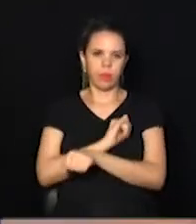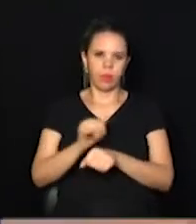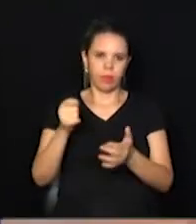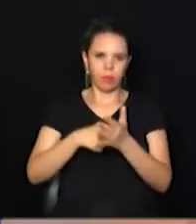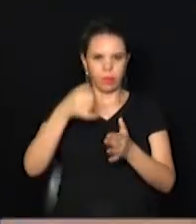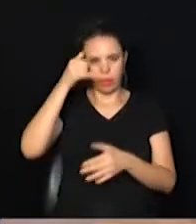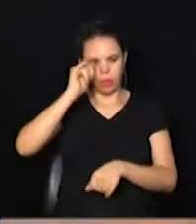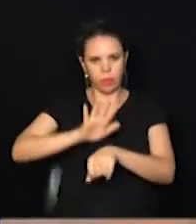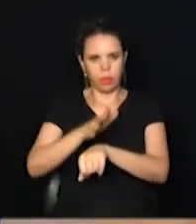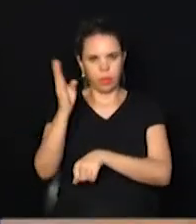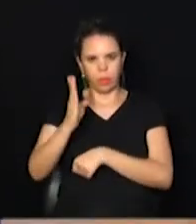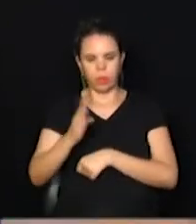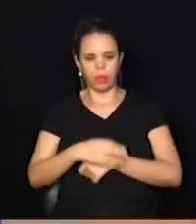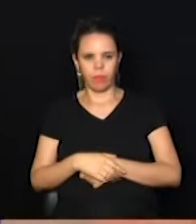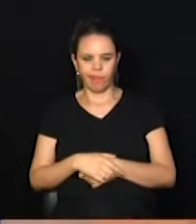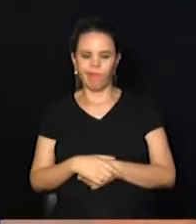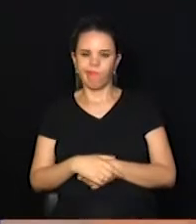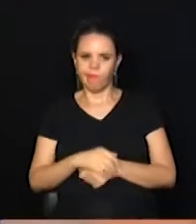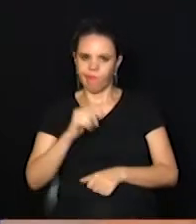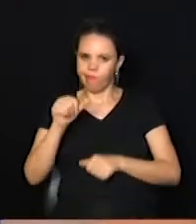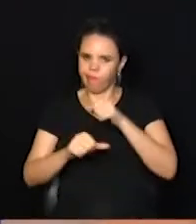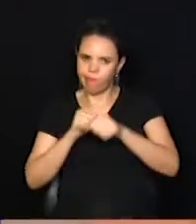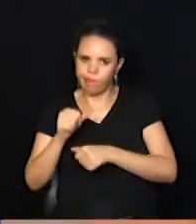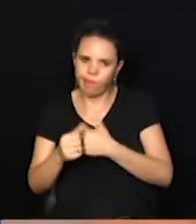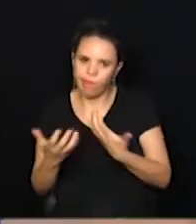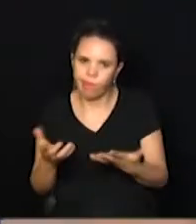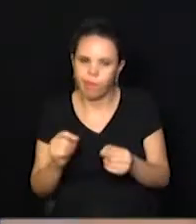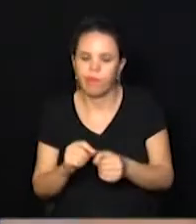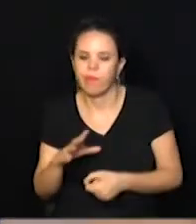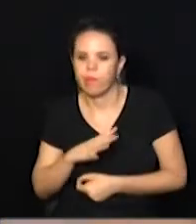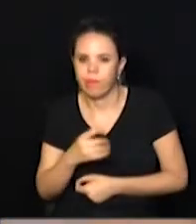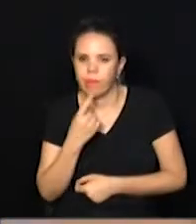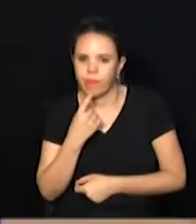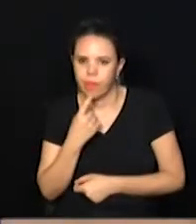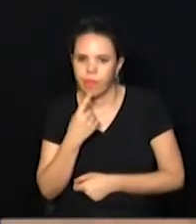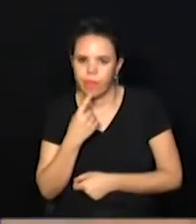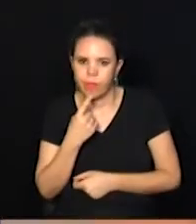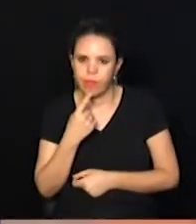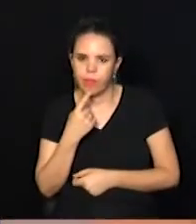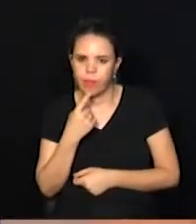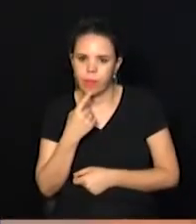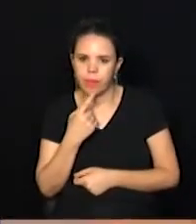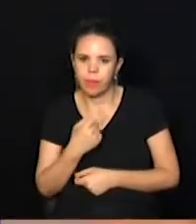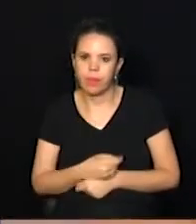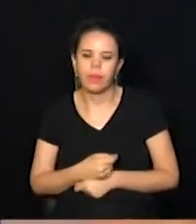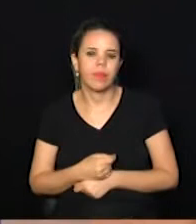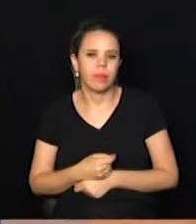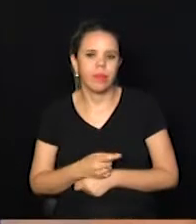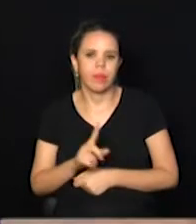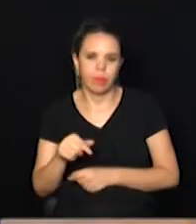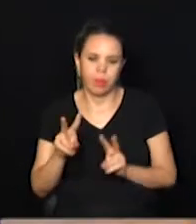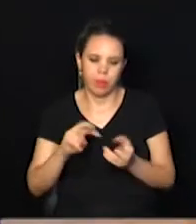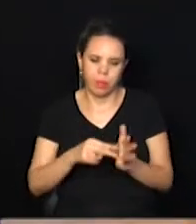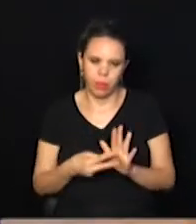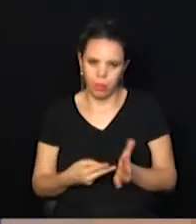ao racismo no Brasil, né? E das mudanças que nós queríamos fazer na cidade de Campinas, para nós era disso que se tratava.